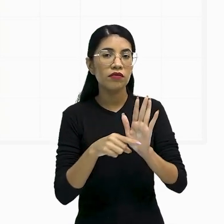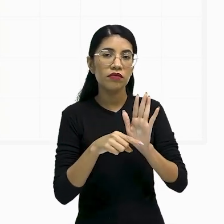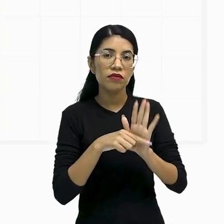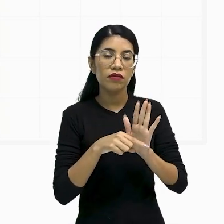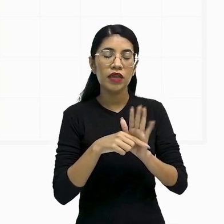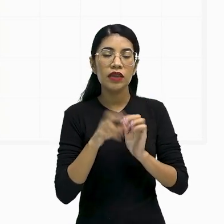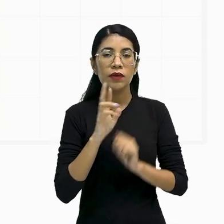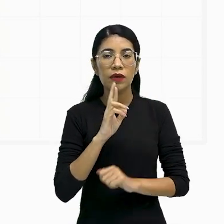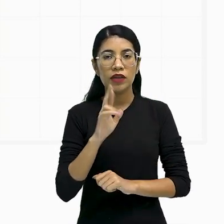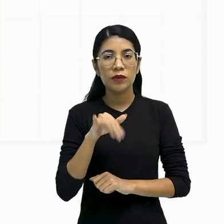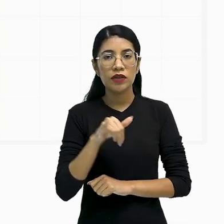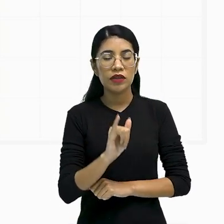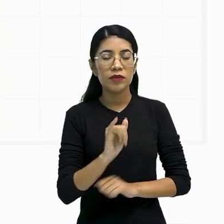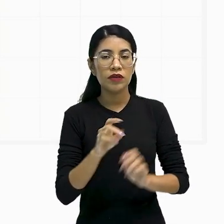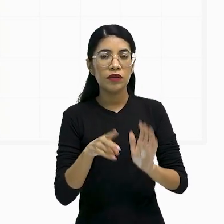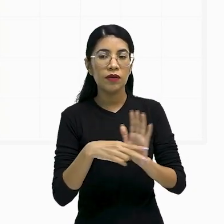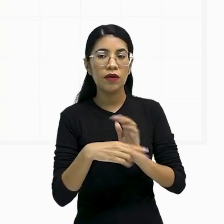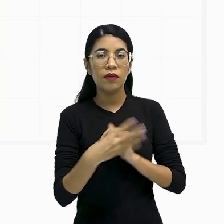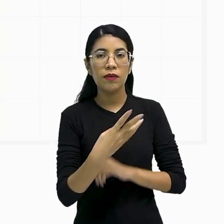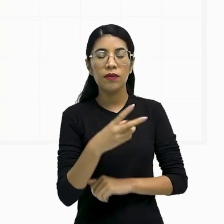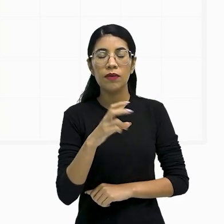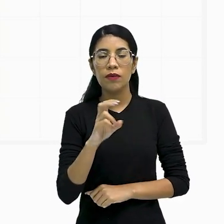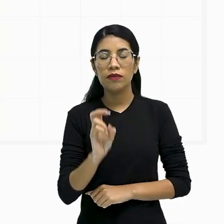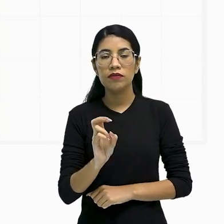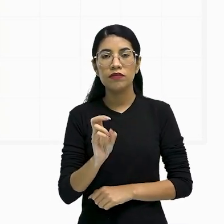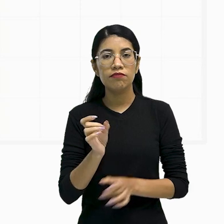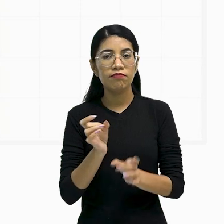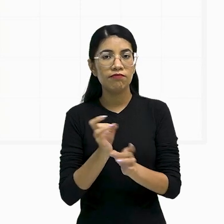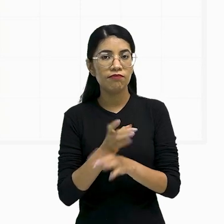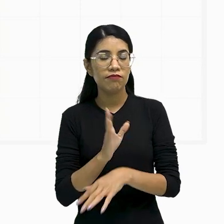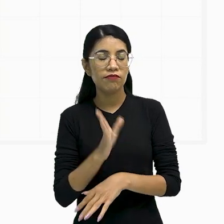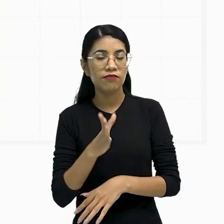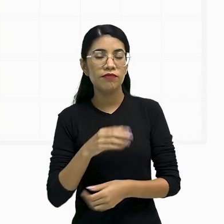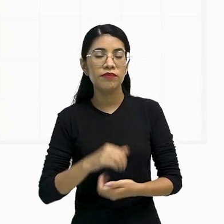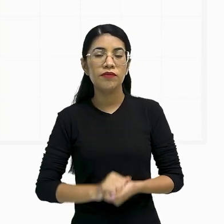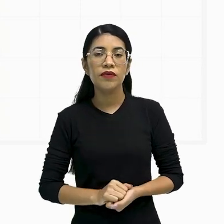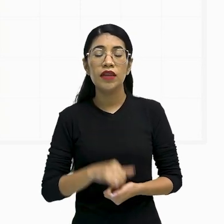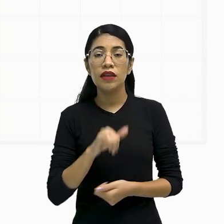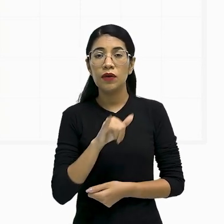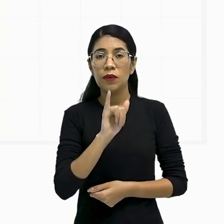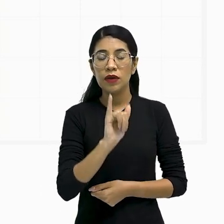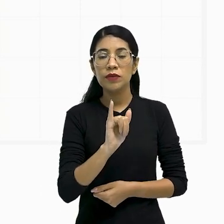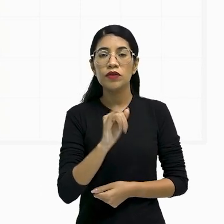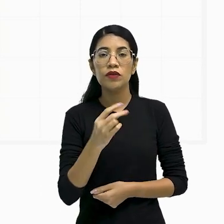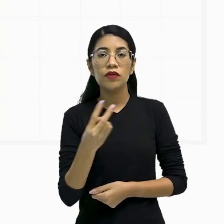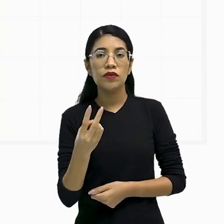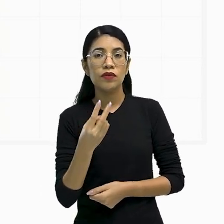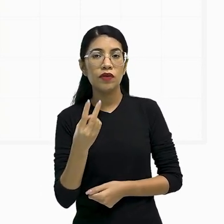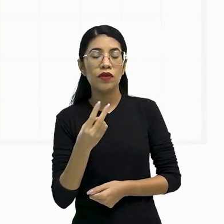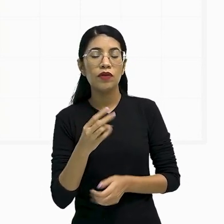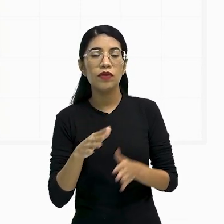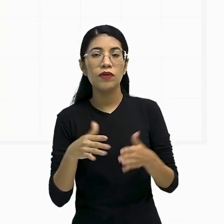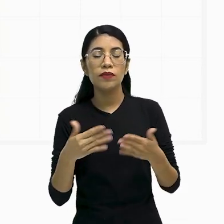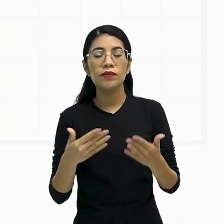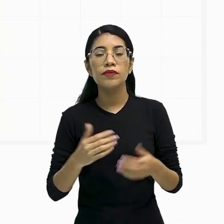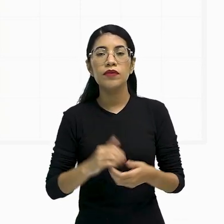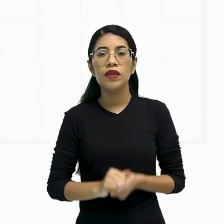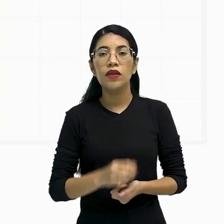o resultado de y é igual a 45 graus. Pronto. Então o meu y aqui, ele vai